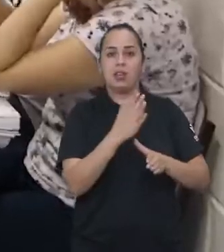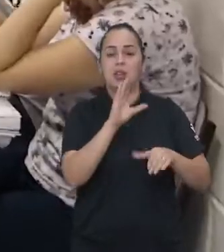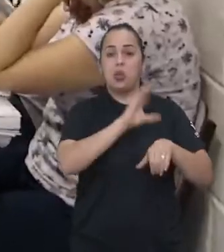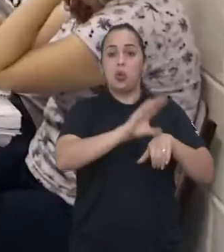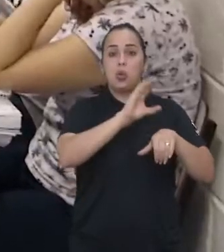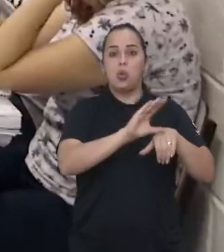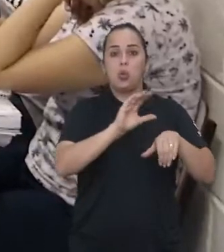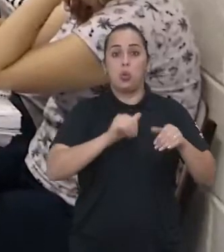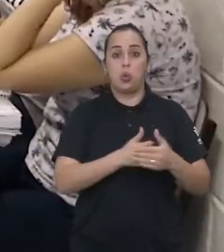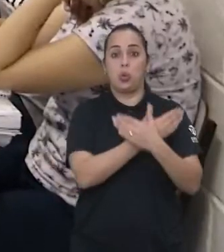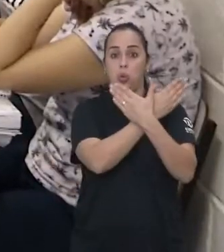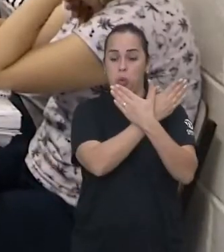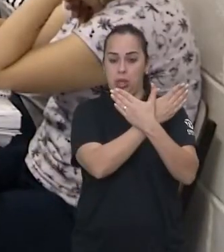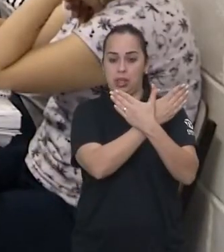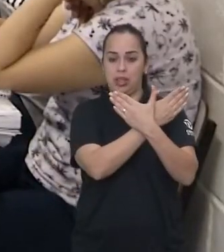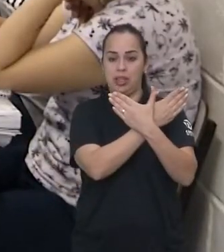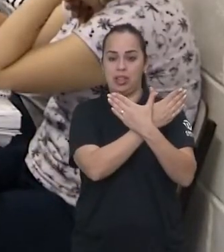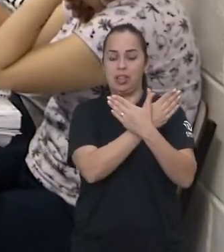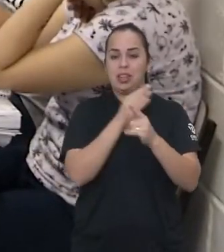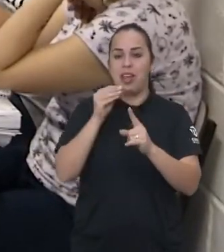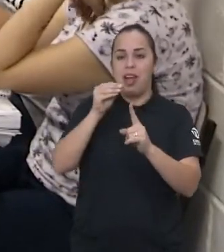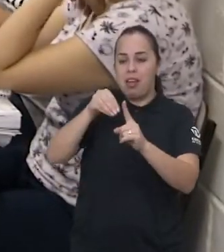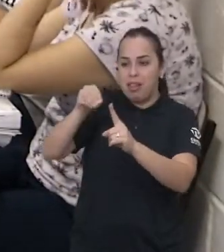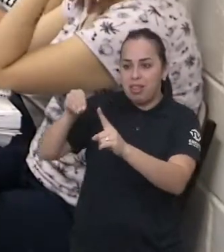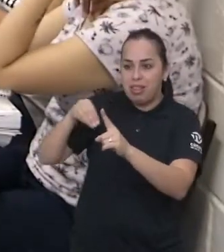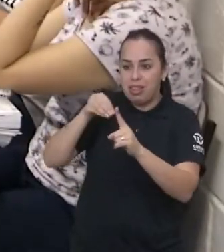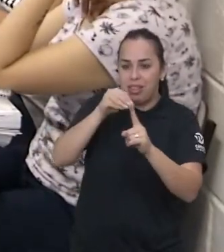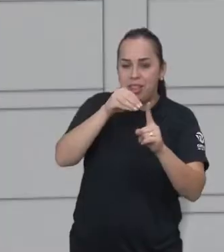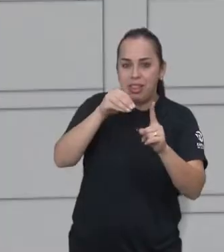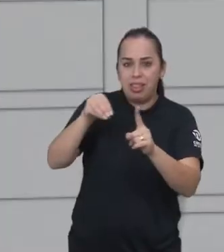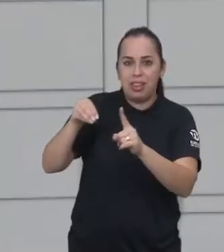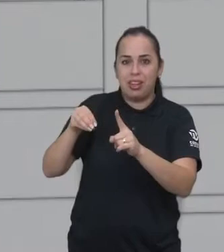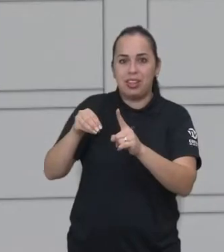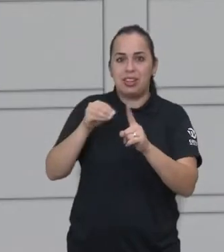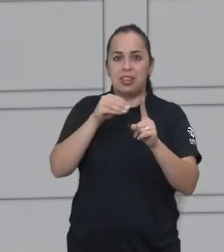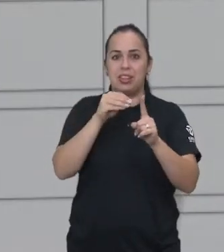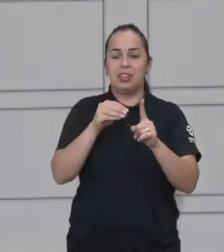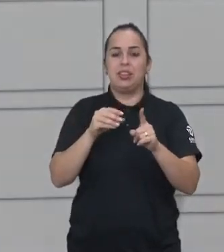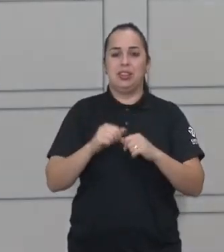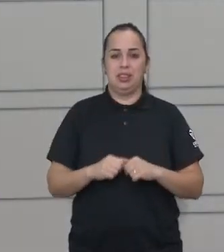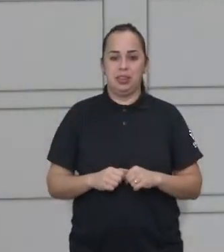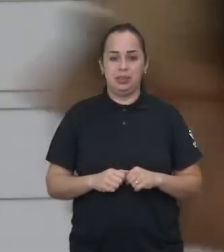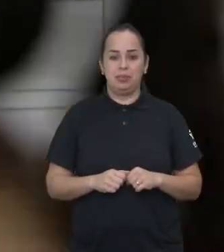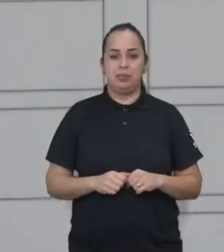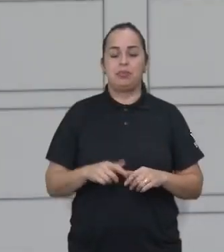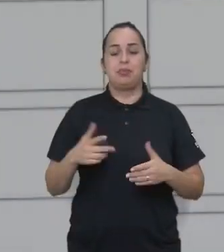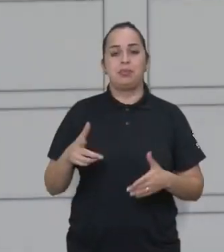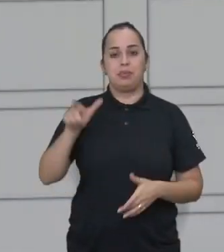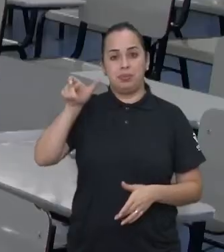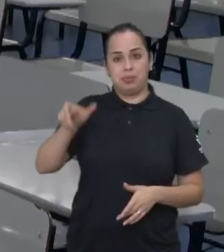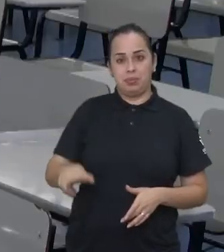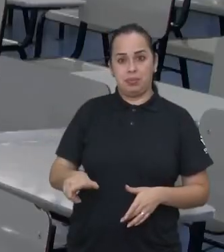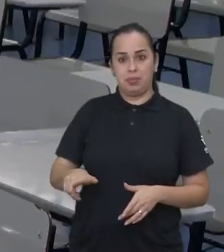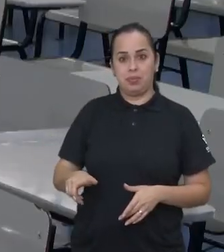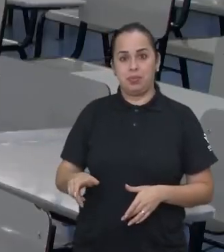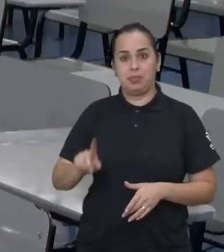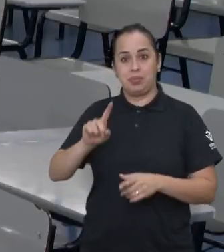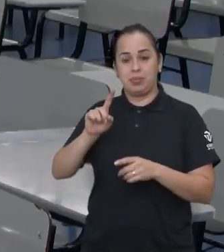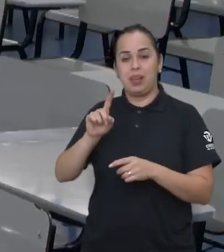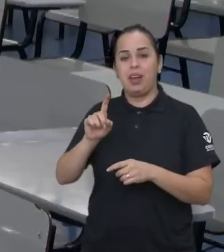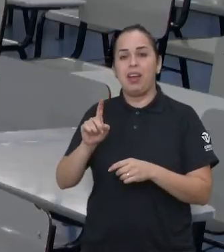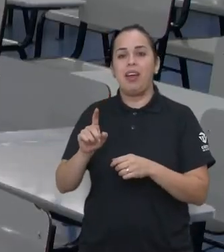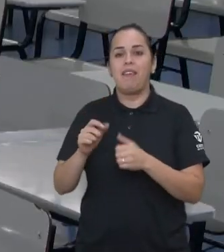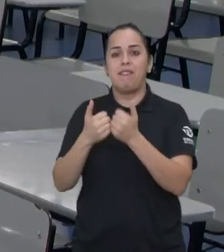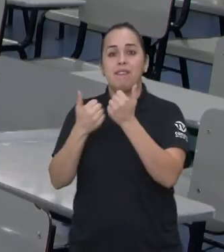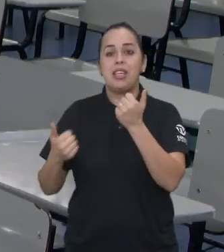com o objetivo de aprovar estudantes em vulnerabilidade socioeconômica nos principais vestibulares do país o Lucas